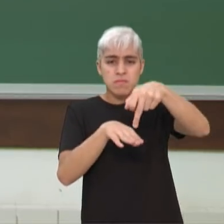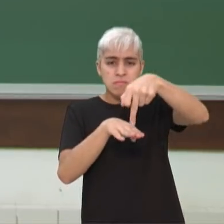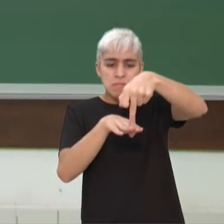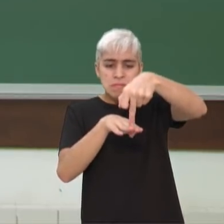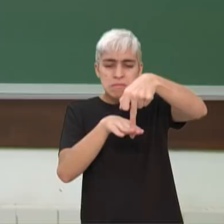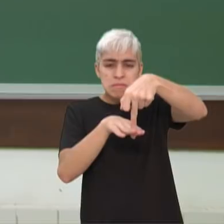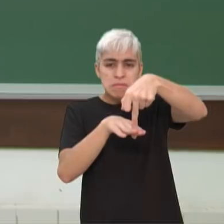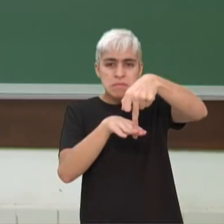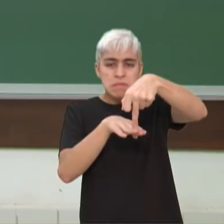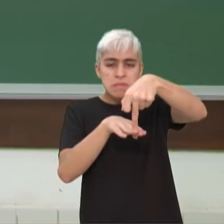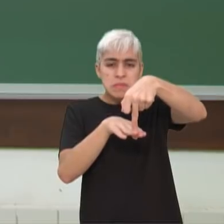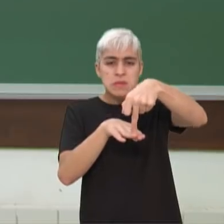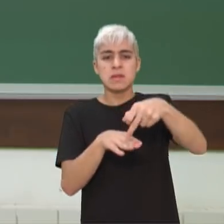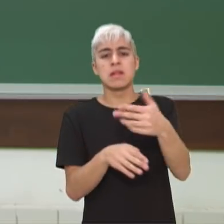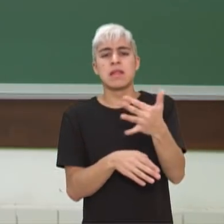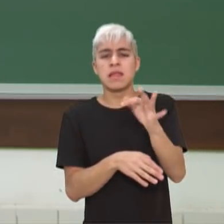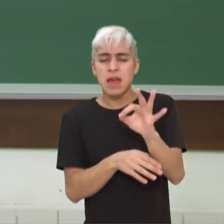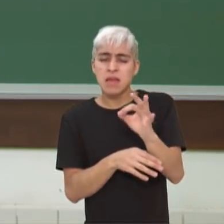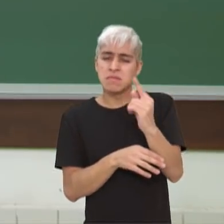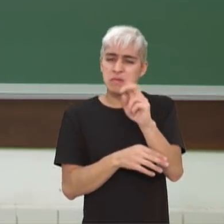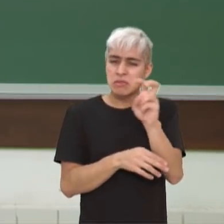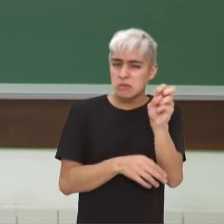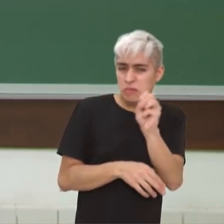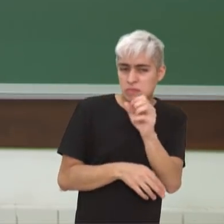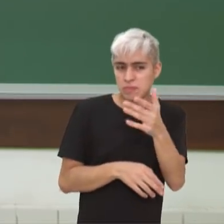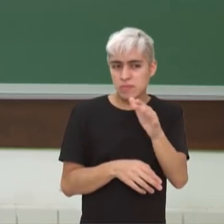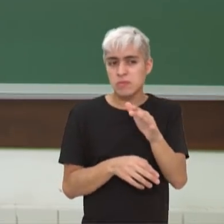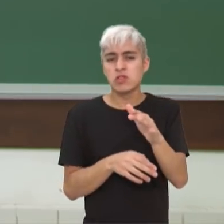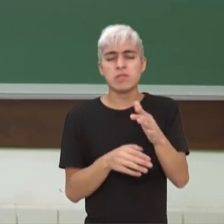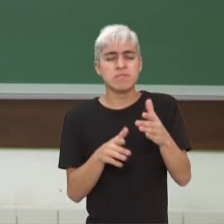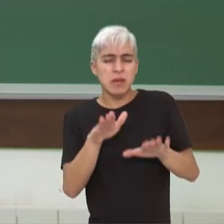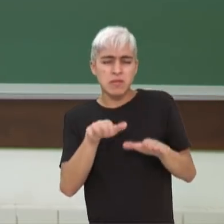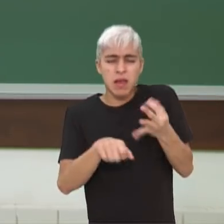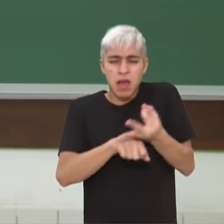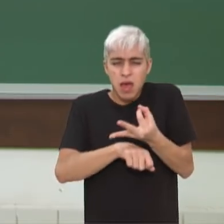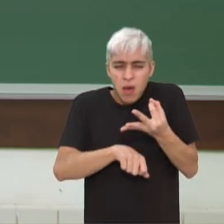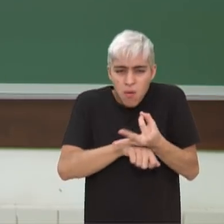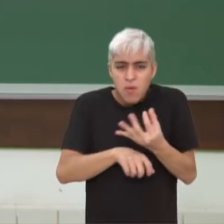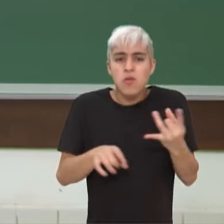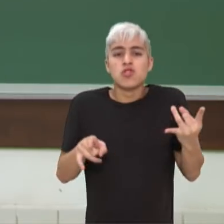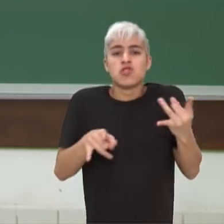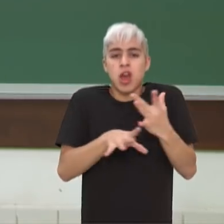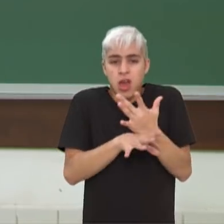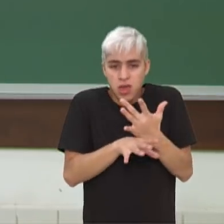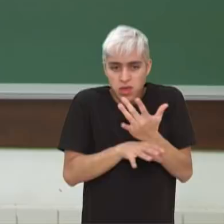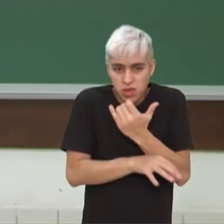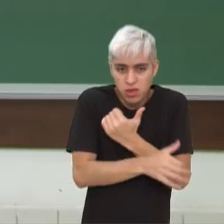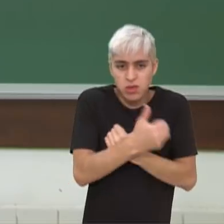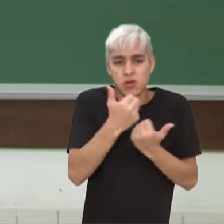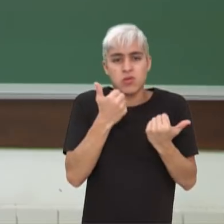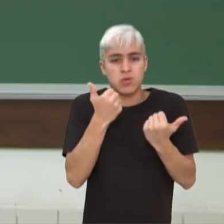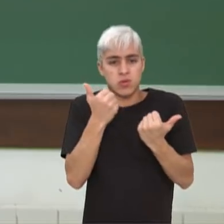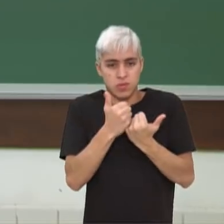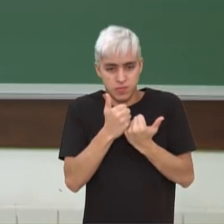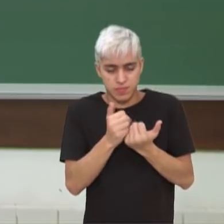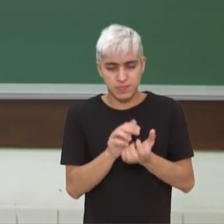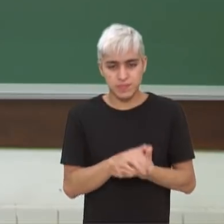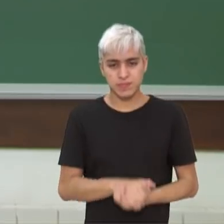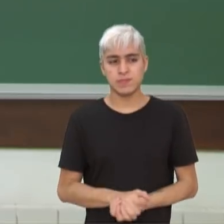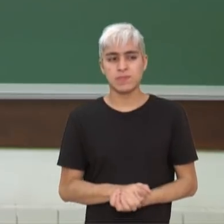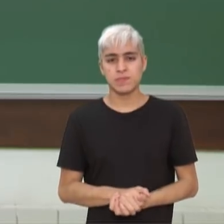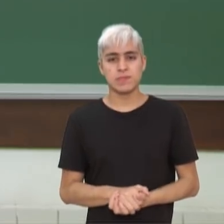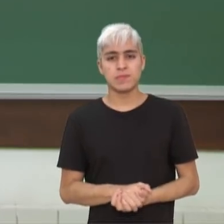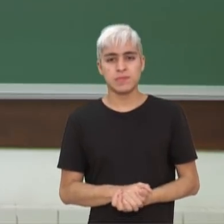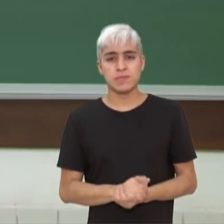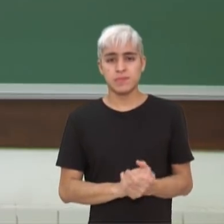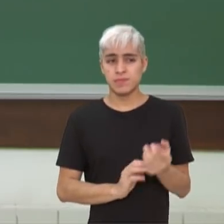aqui. Tudo bem? Depois que você segurou ali por 10, 15 segundinhos, você vai lá, novamente, puxa